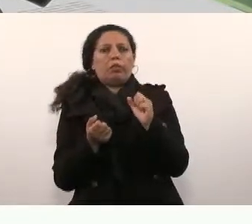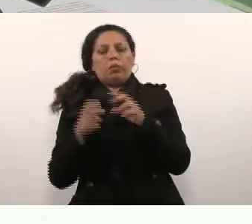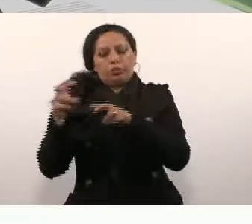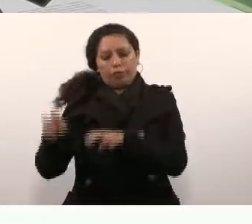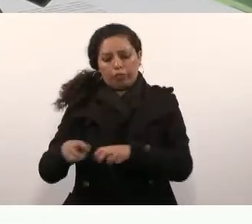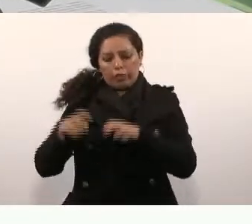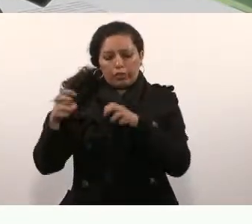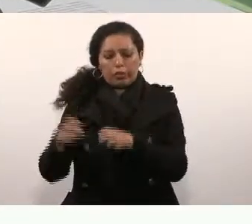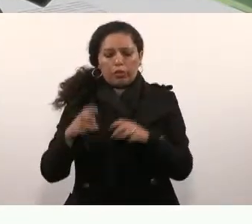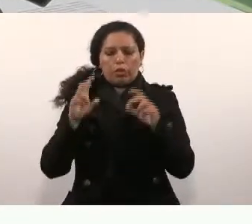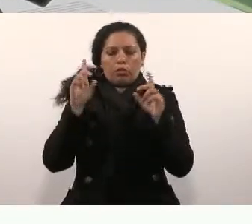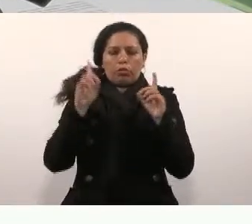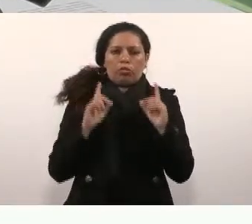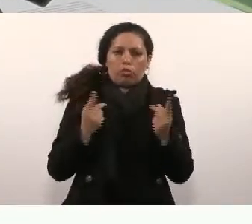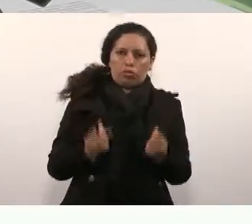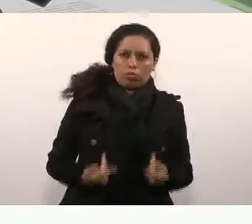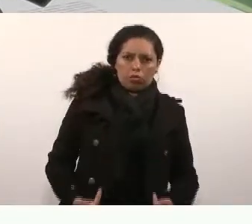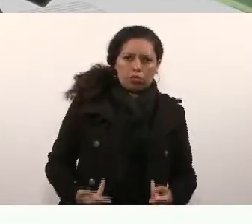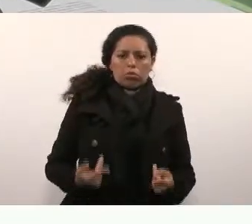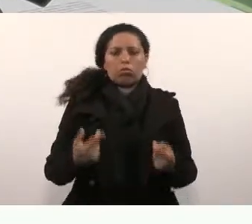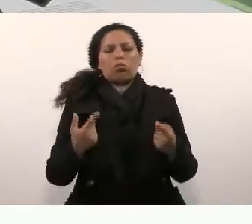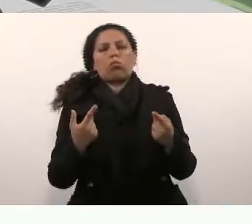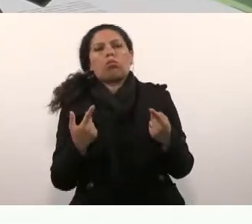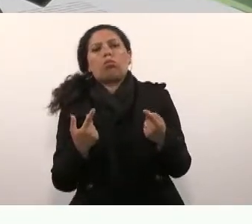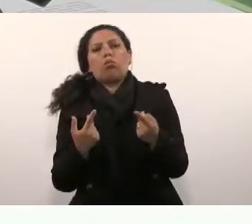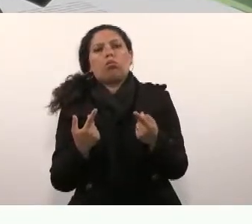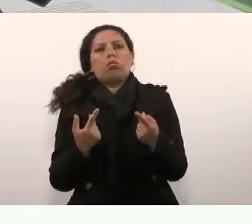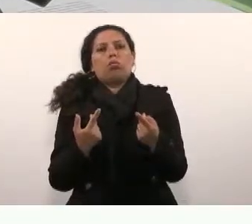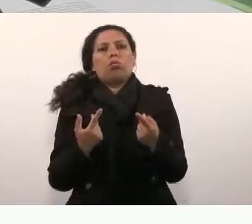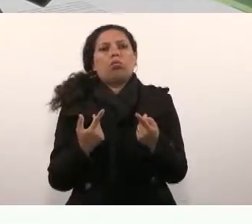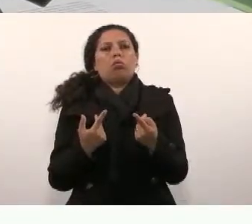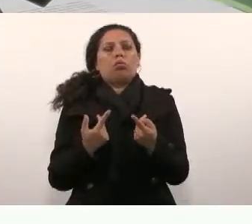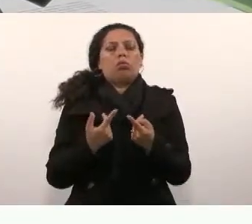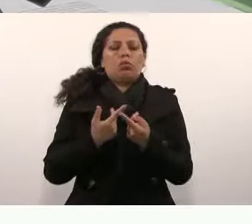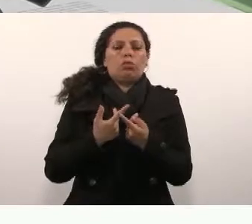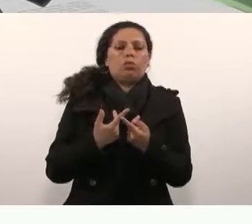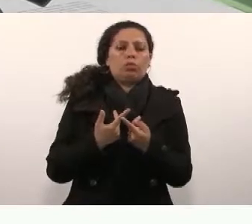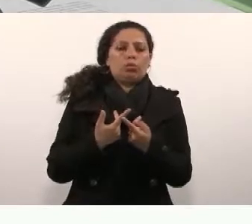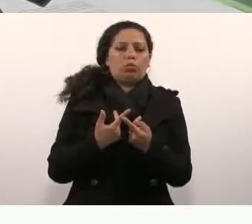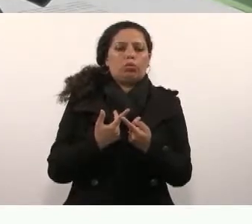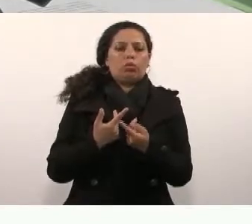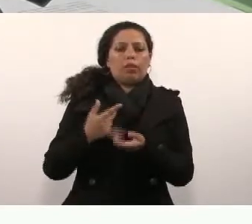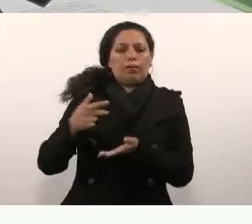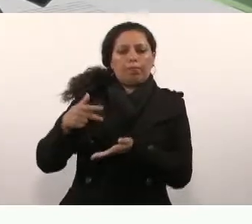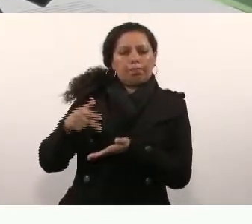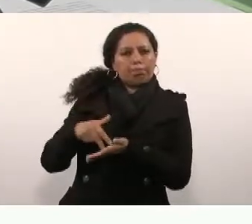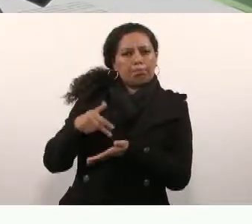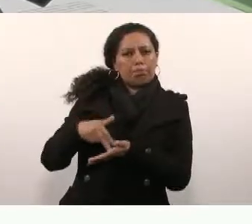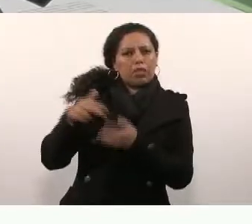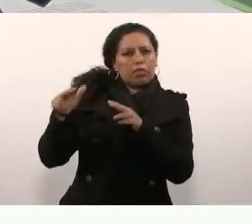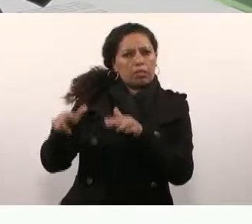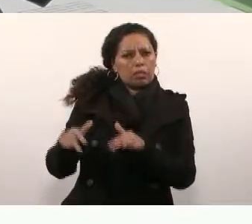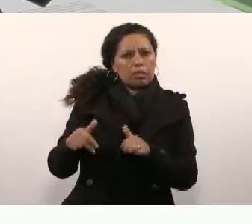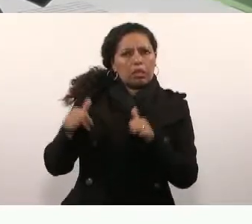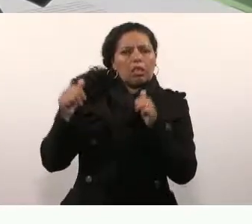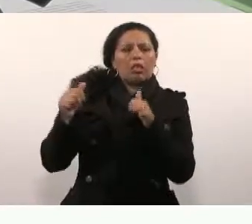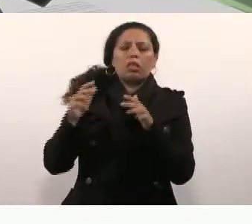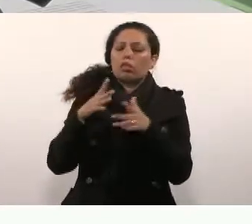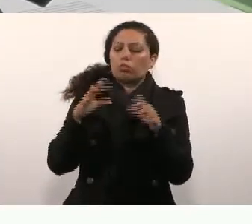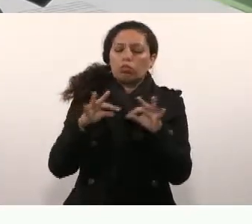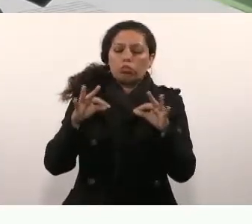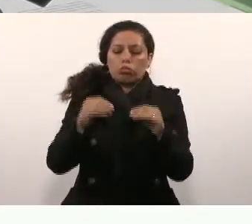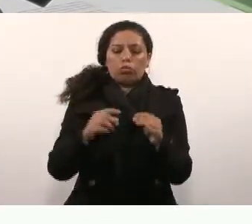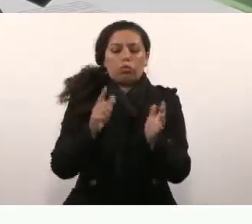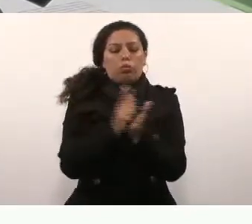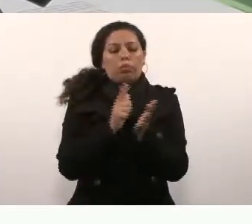Comissão de Direitos Humanos, a Comissão de Regularização Fundiária, a Comissão de Desenvolvimento Regional, enfim. Então, na verdade, a